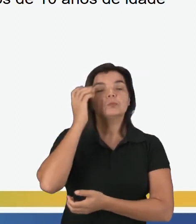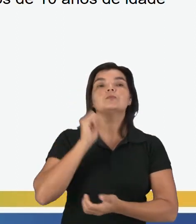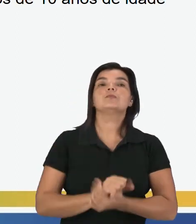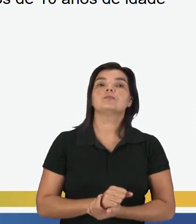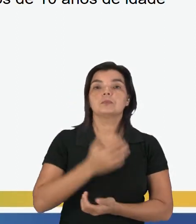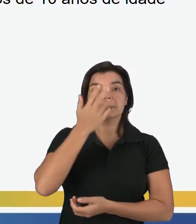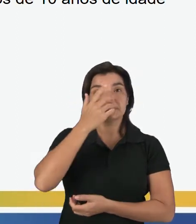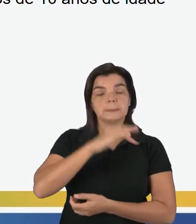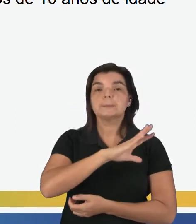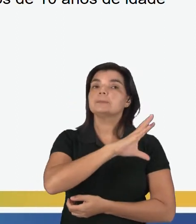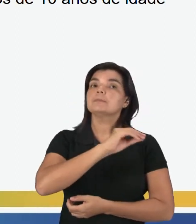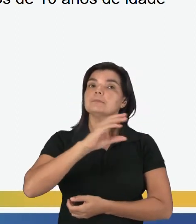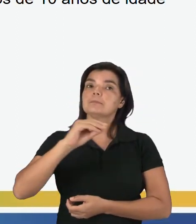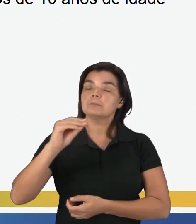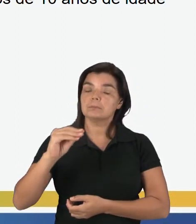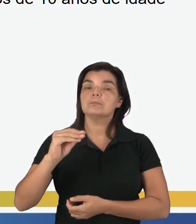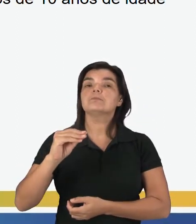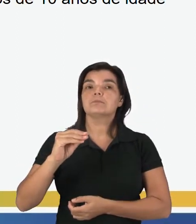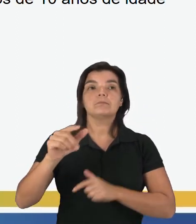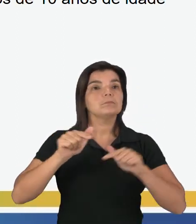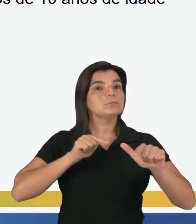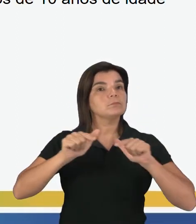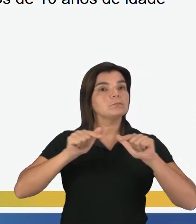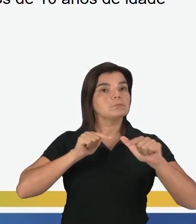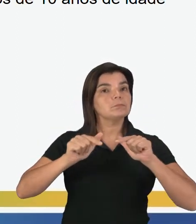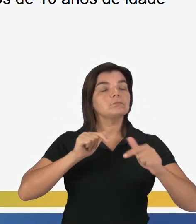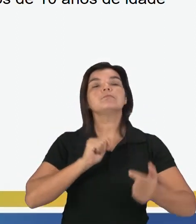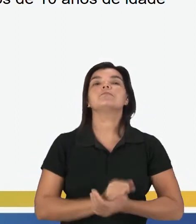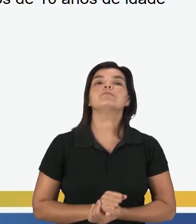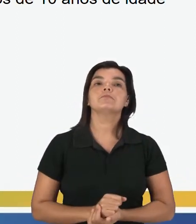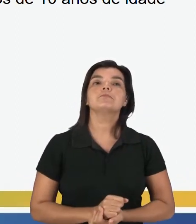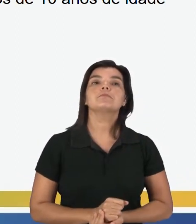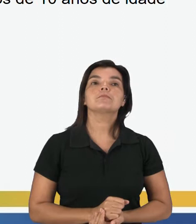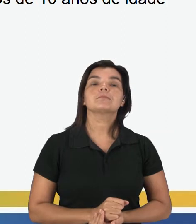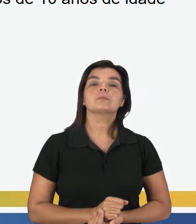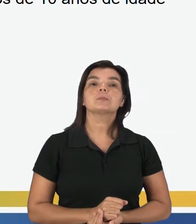de criança e adolescente que estão na condição de trabalho